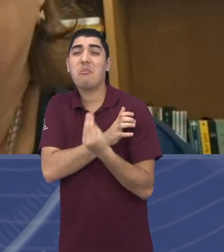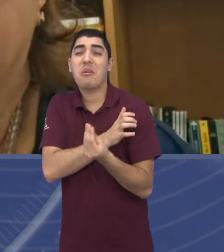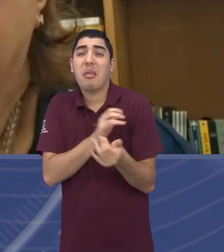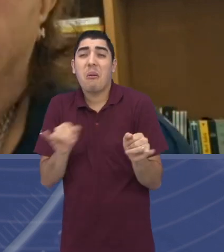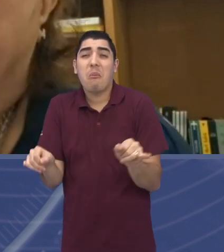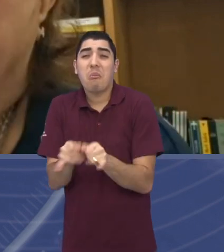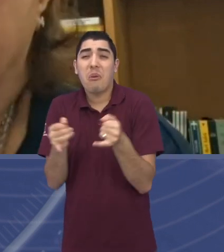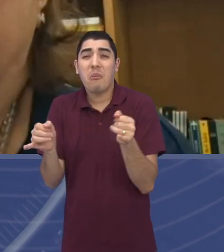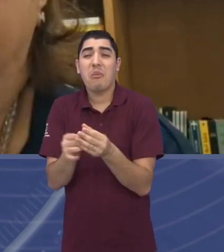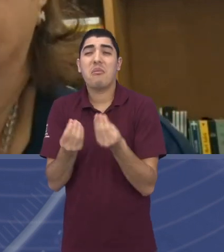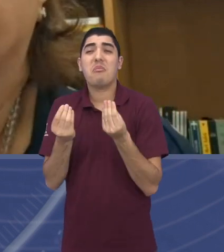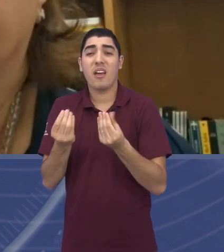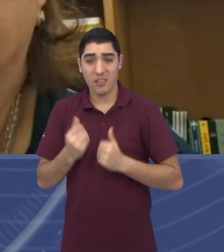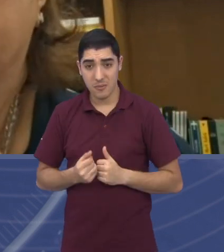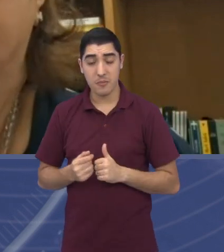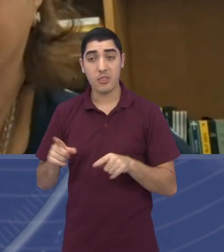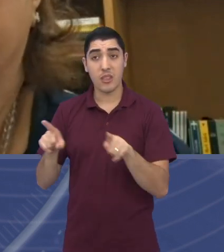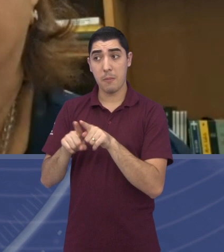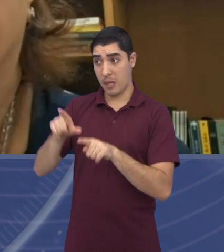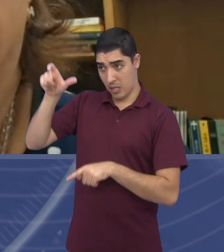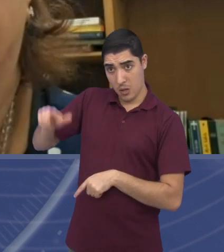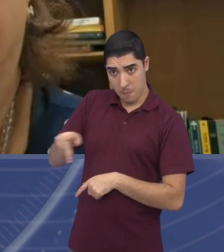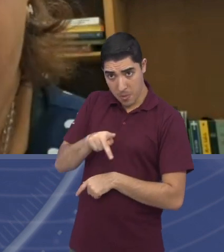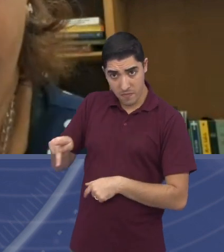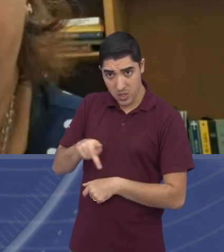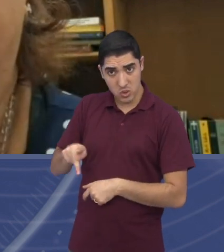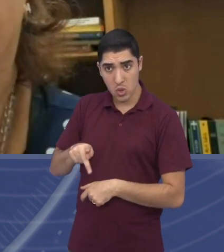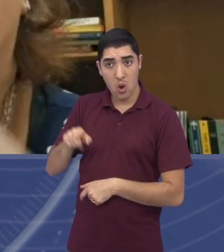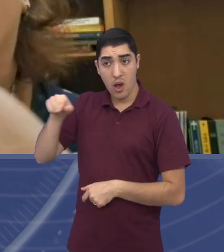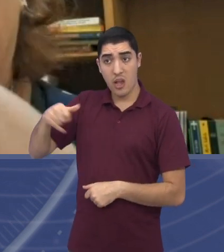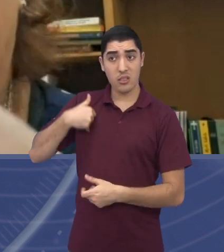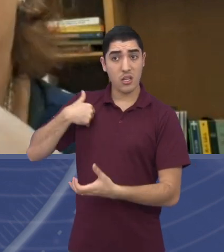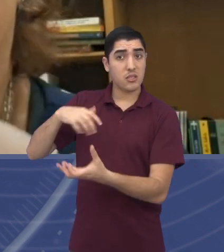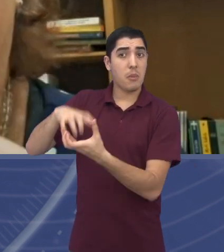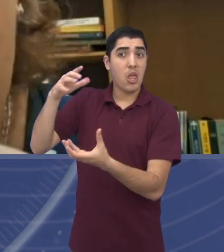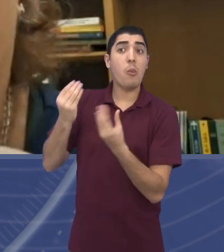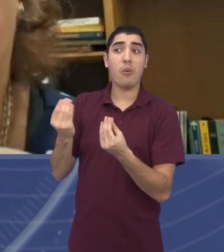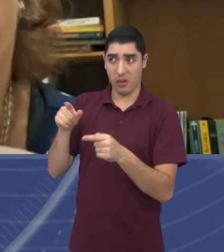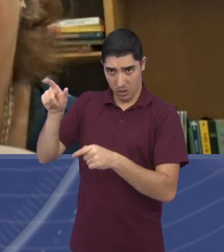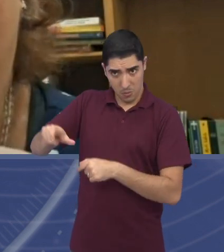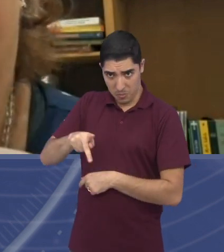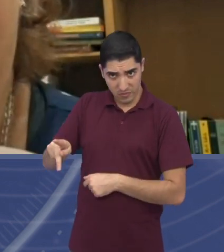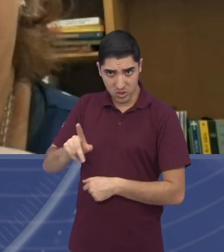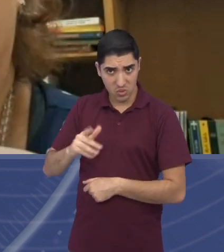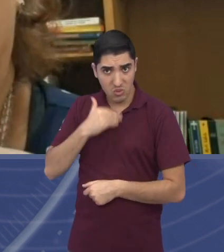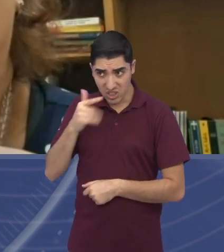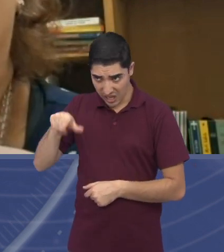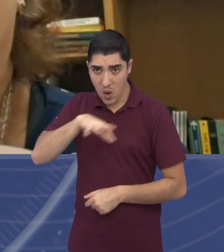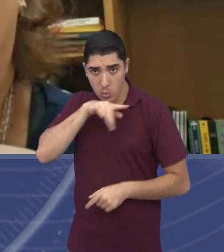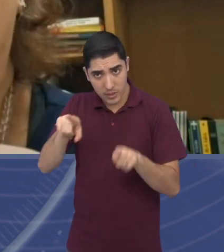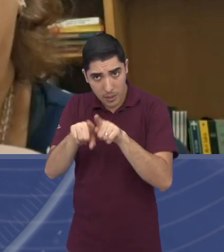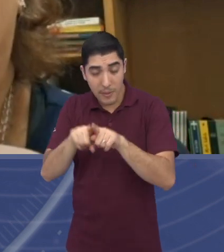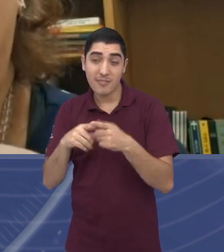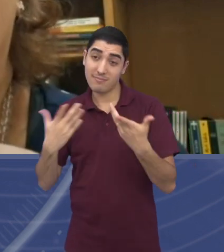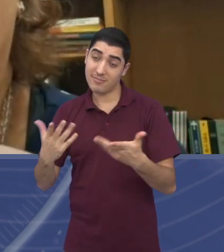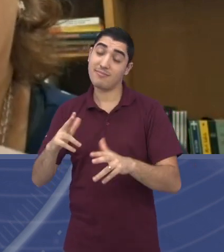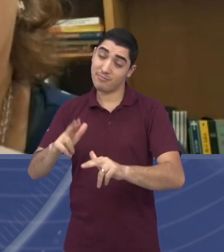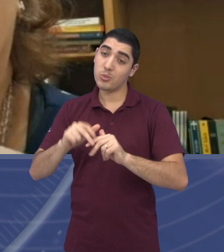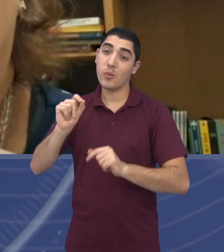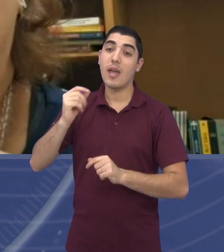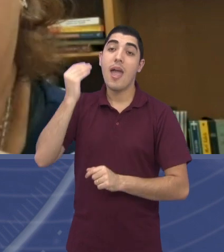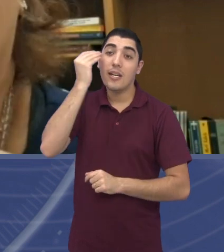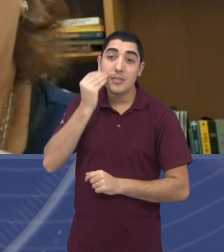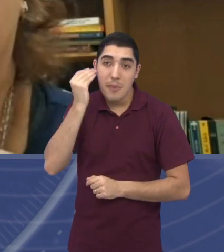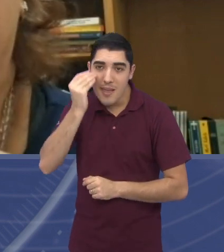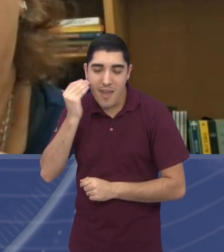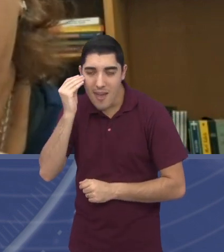tolo, porque aí os professores também serão desqualificados, porque tem mais idade, né? A experiência faz isso.